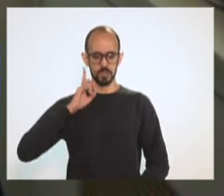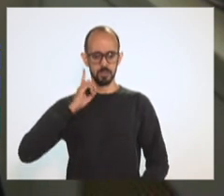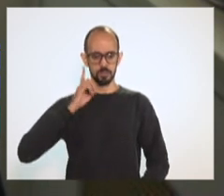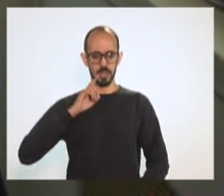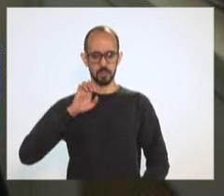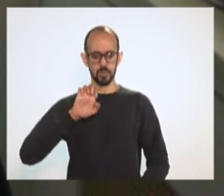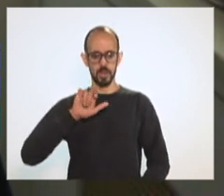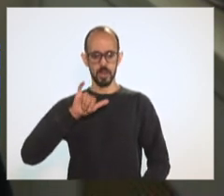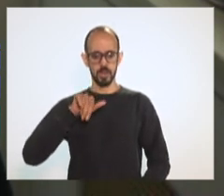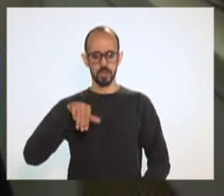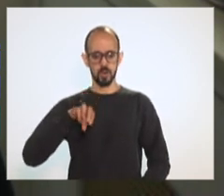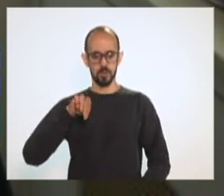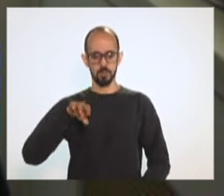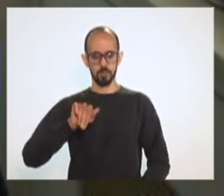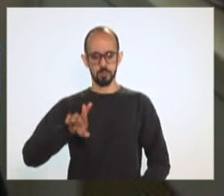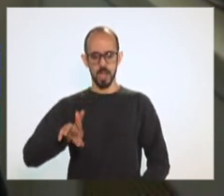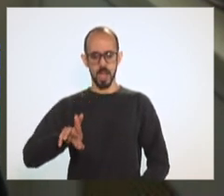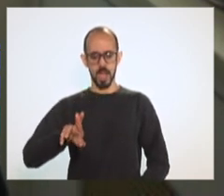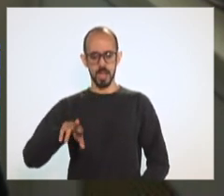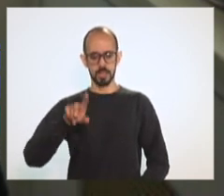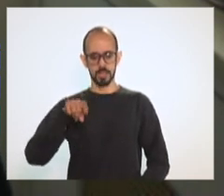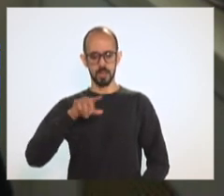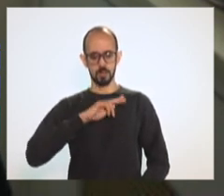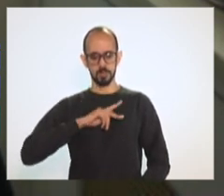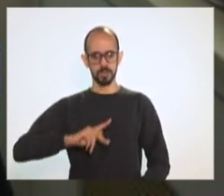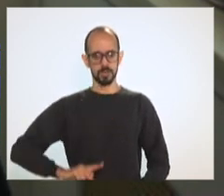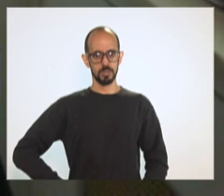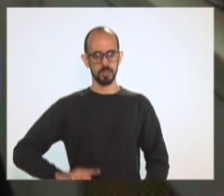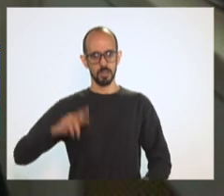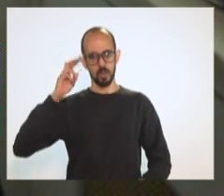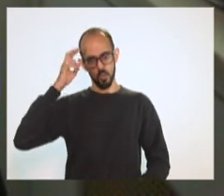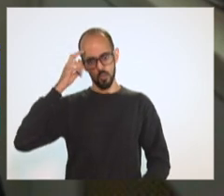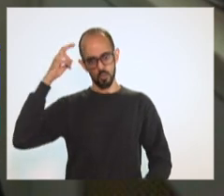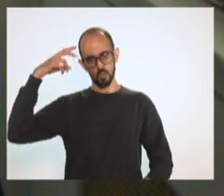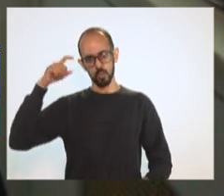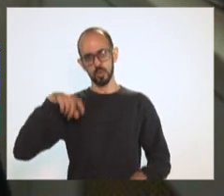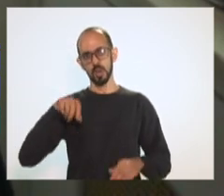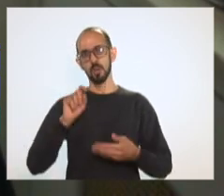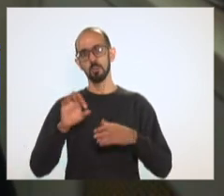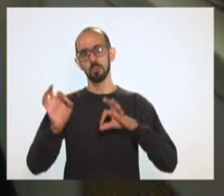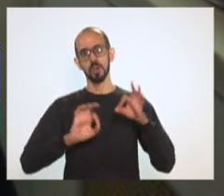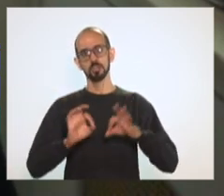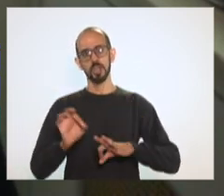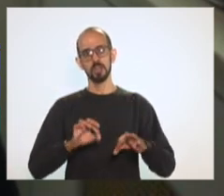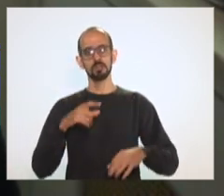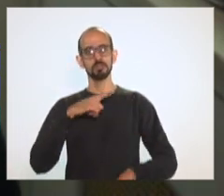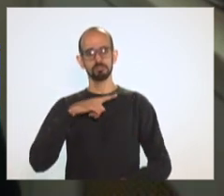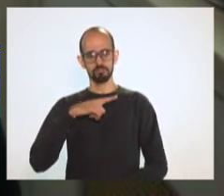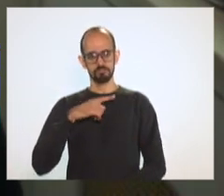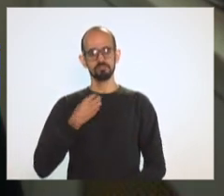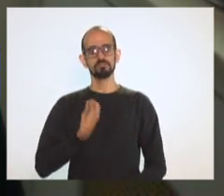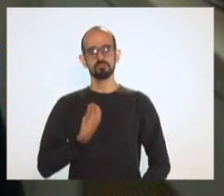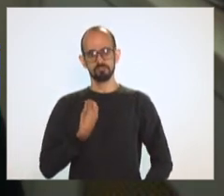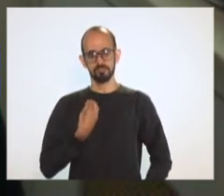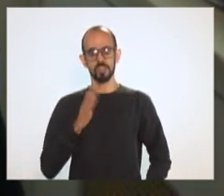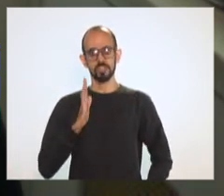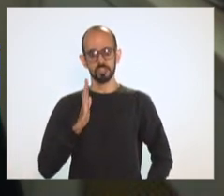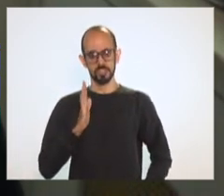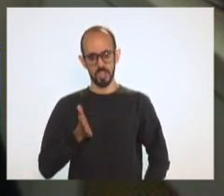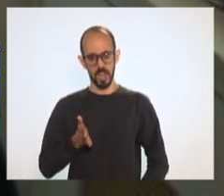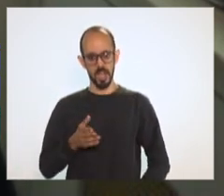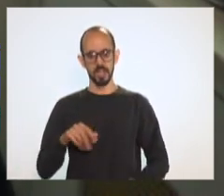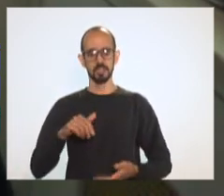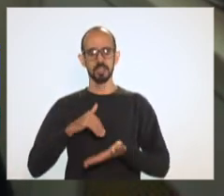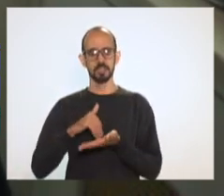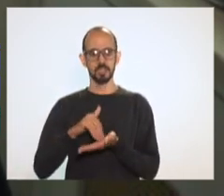comissão de cultura o projeto já está escrito nele que envolve a secretaria de cultura do estado